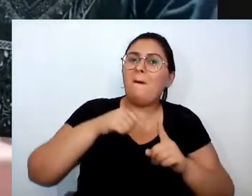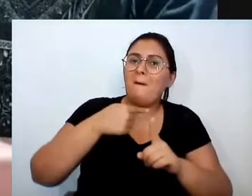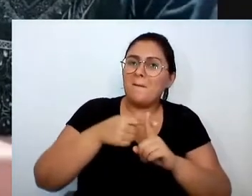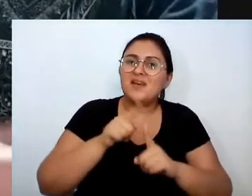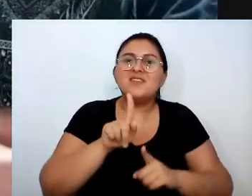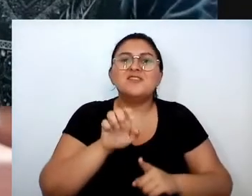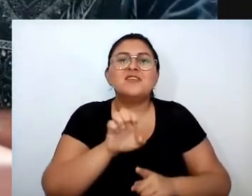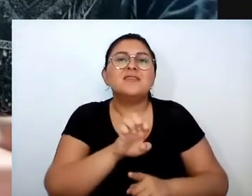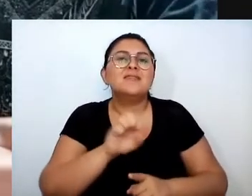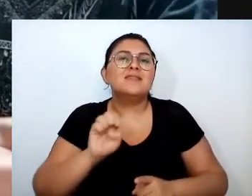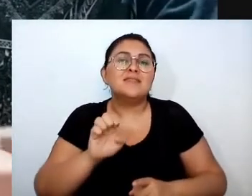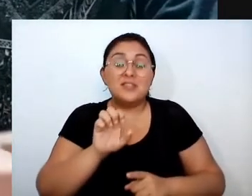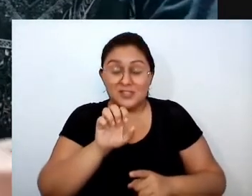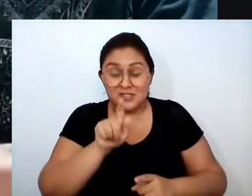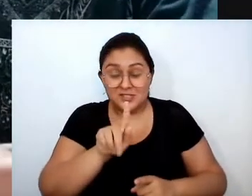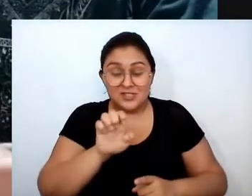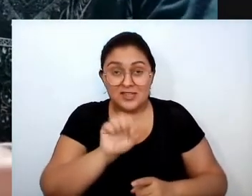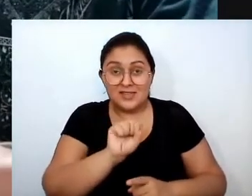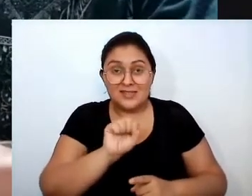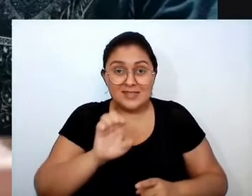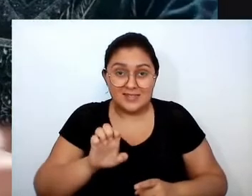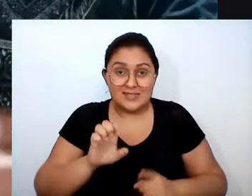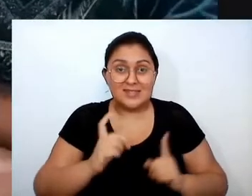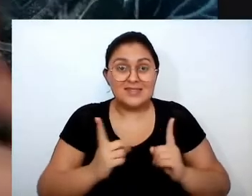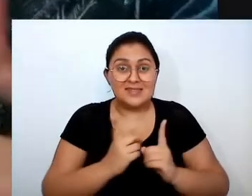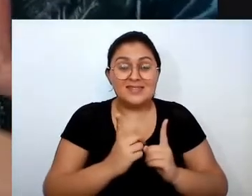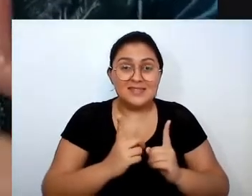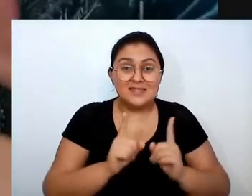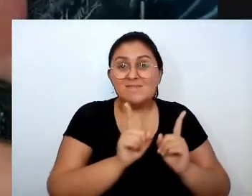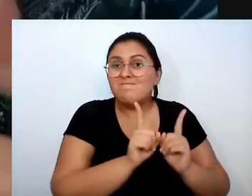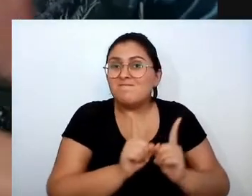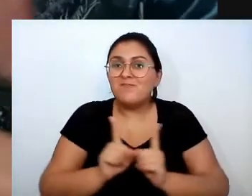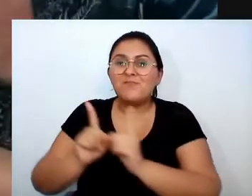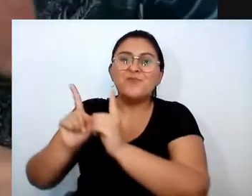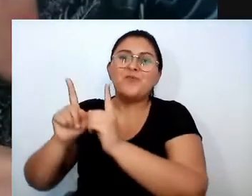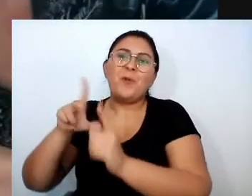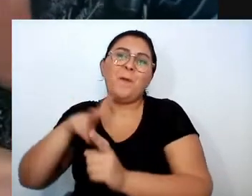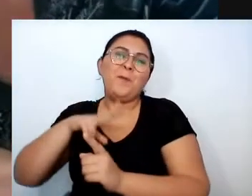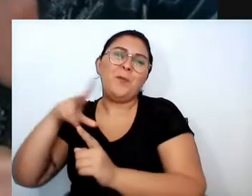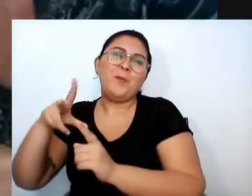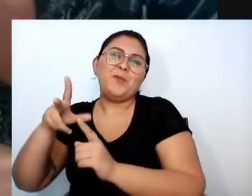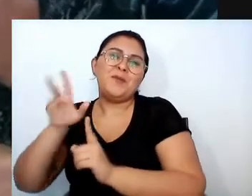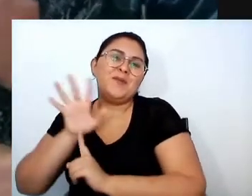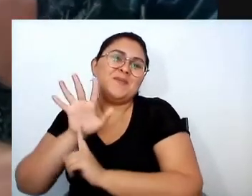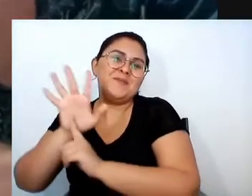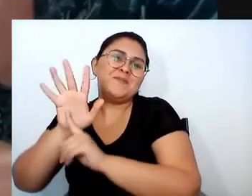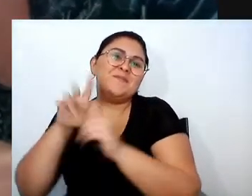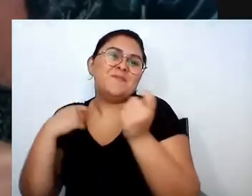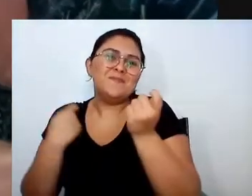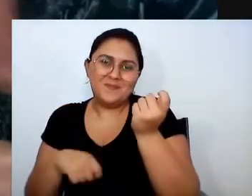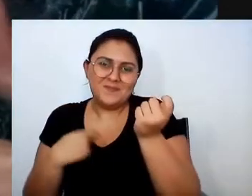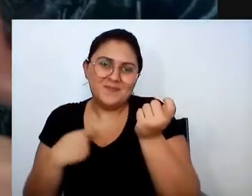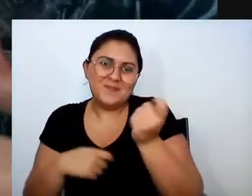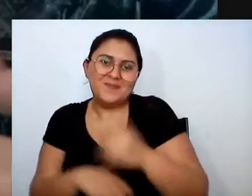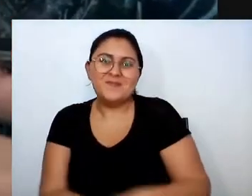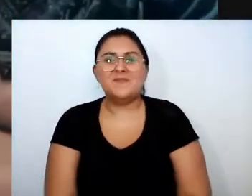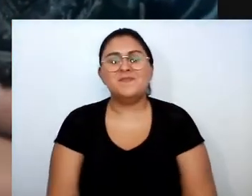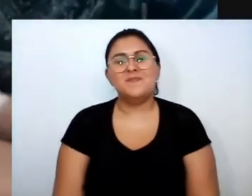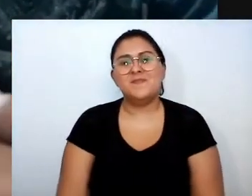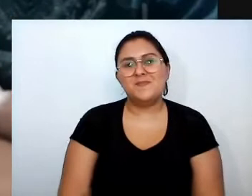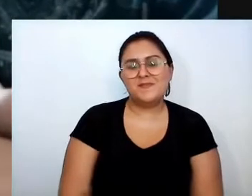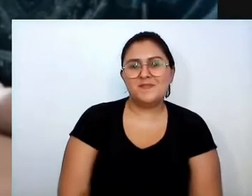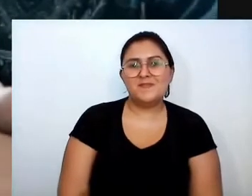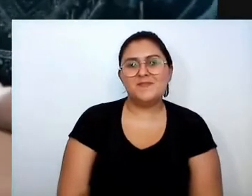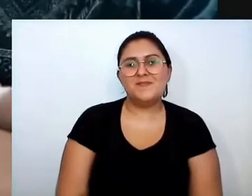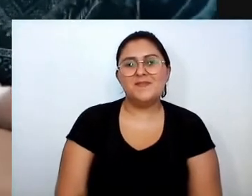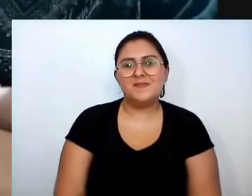acredito eu, tudo bem, certo, e estamos aqui. que Esperamos legal. continuar bastante com o Duna.